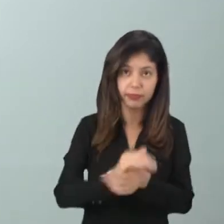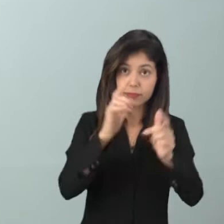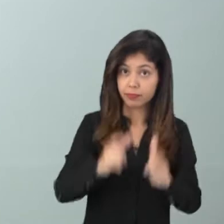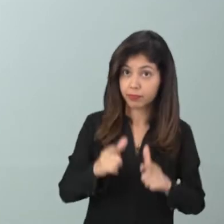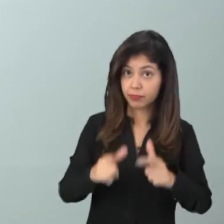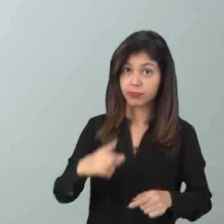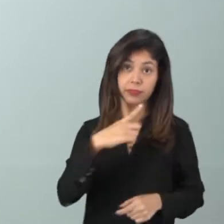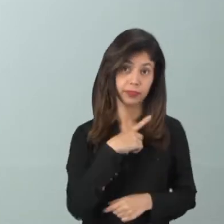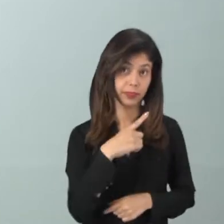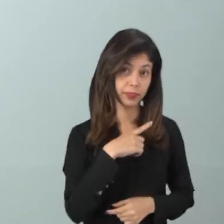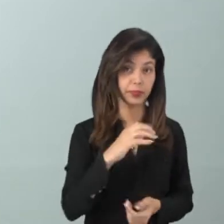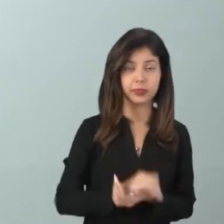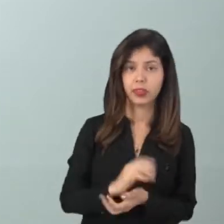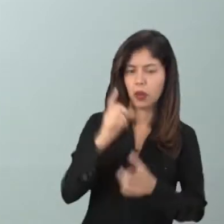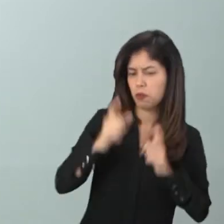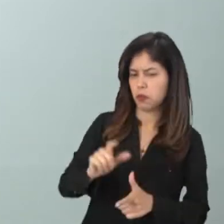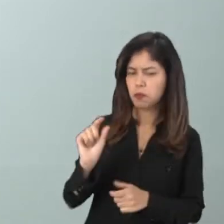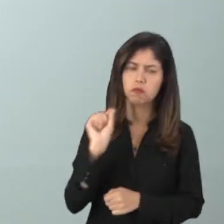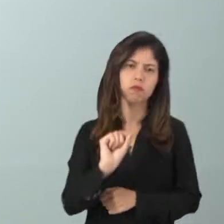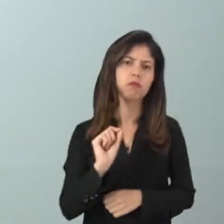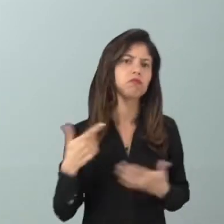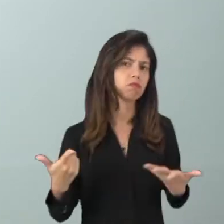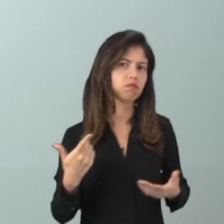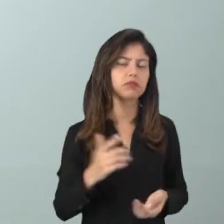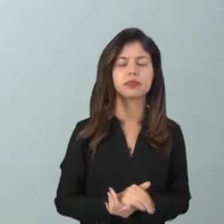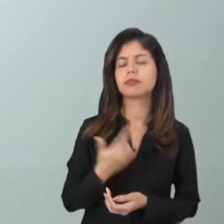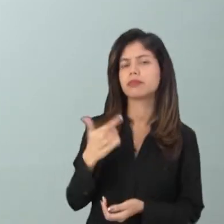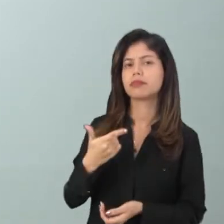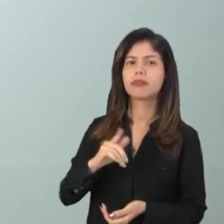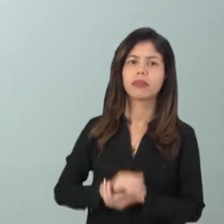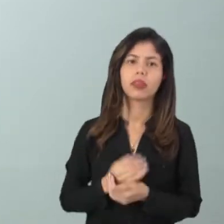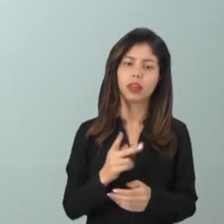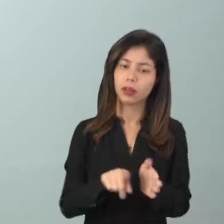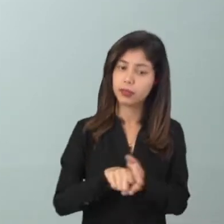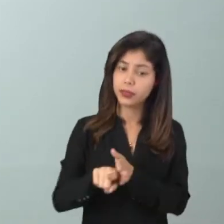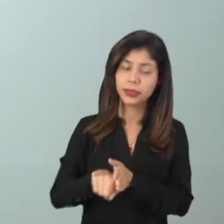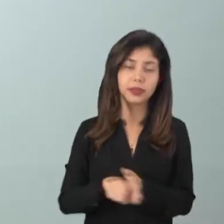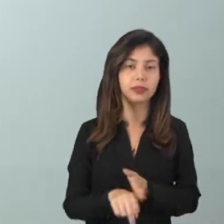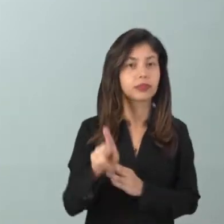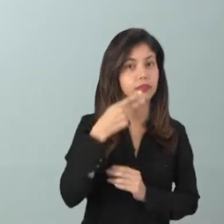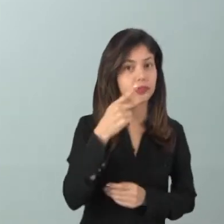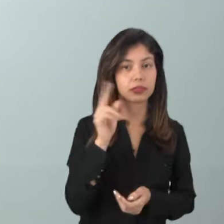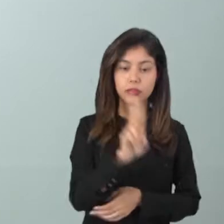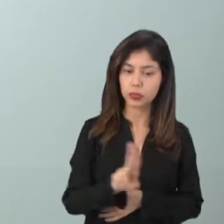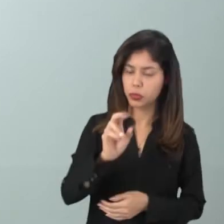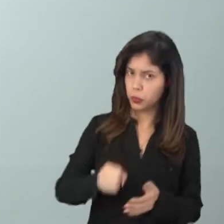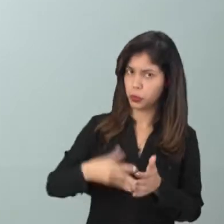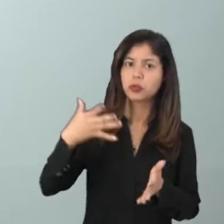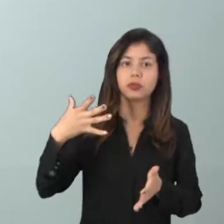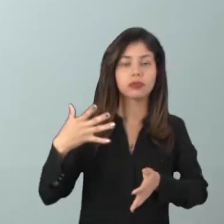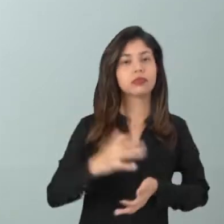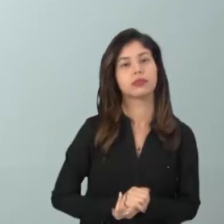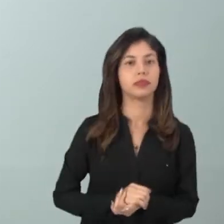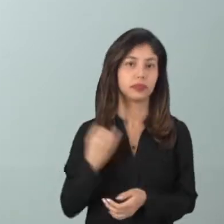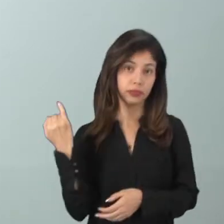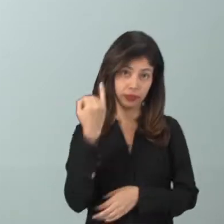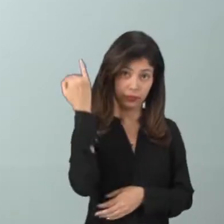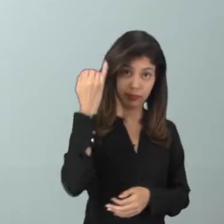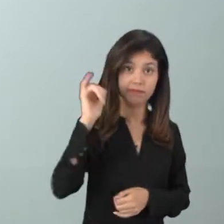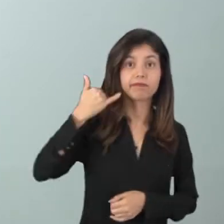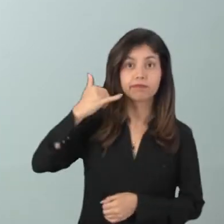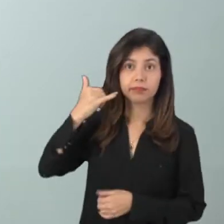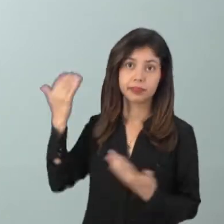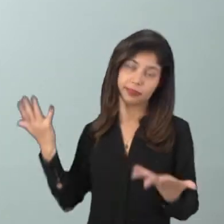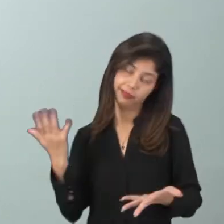que você está e onde você não está incluído nessas pesquisas que falam sobre o uso excessivo de tecnologia. Principalmente celular,